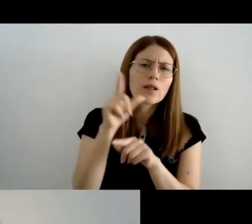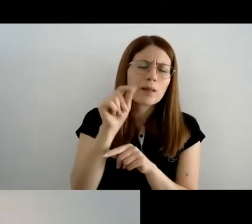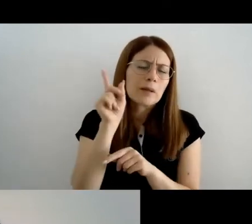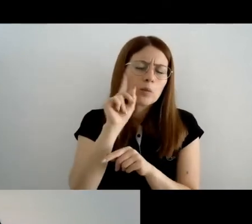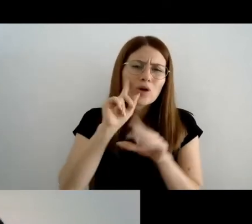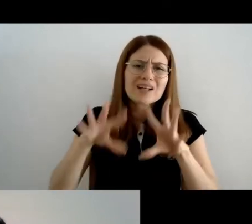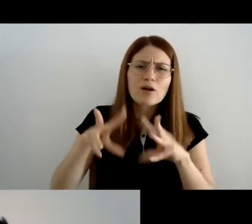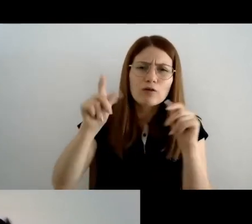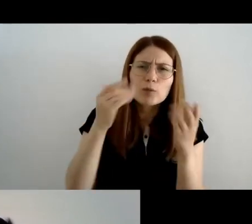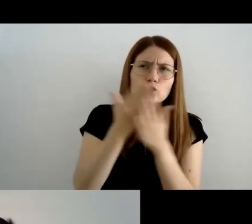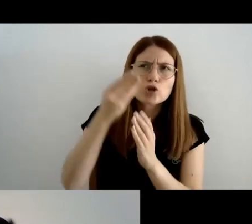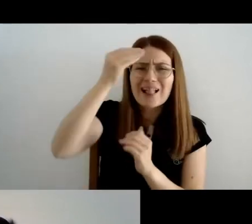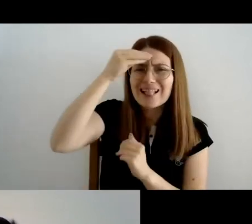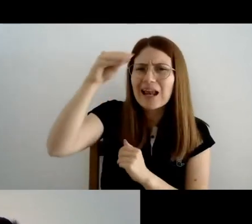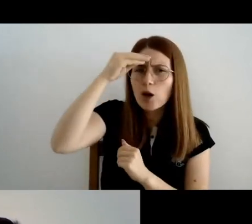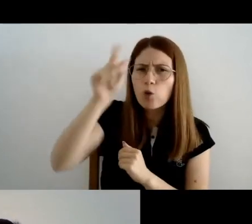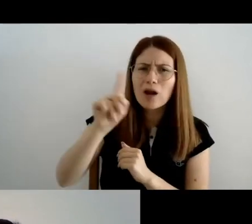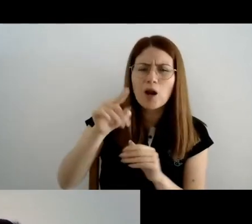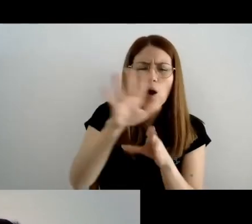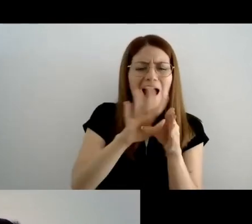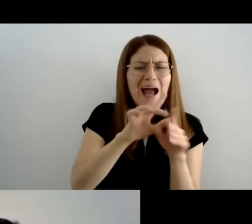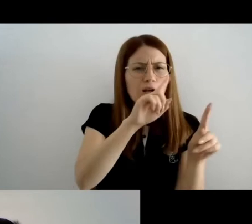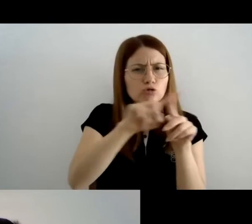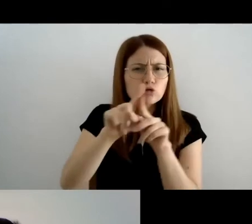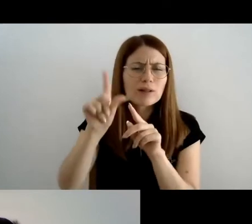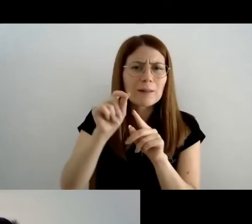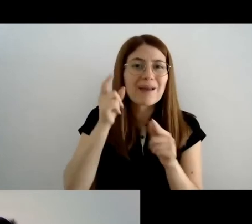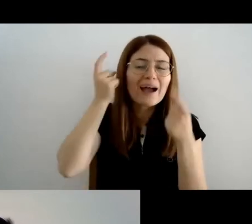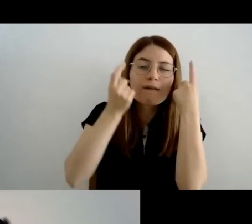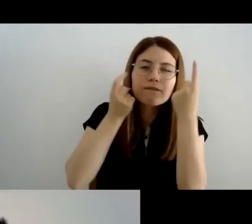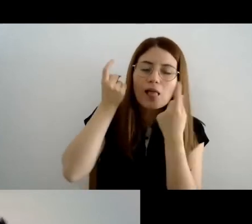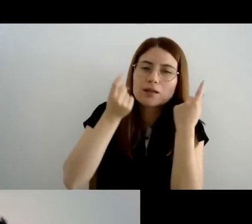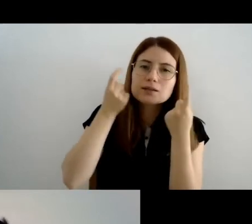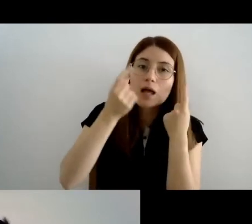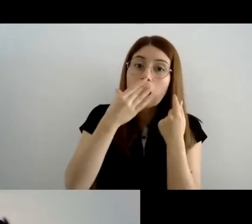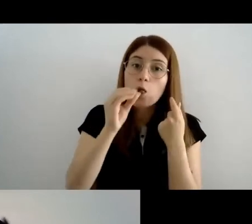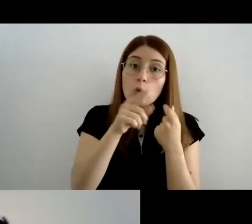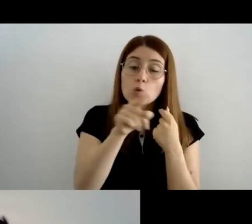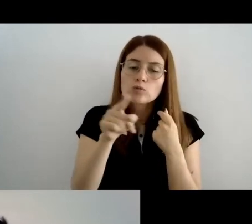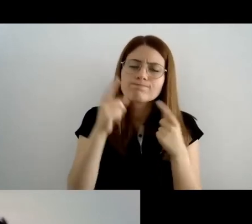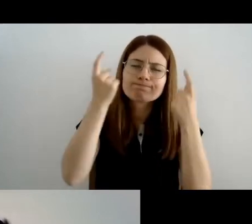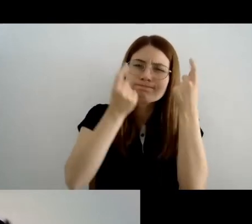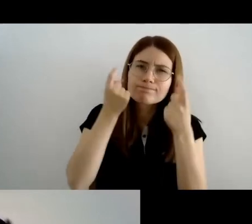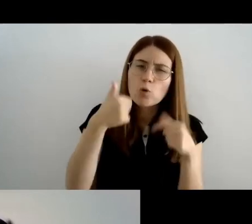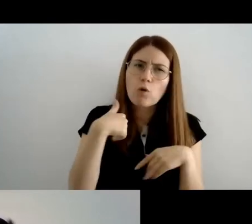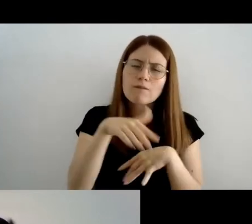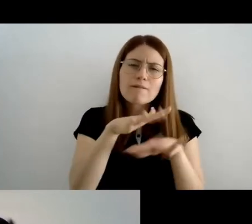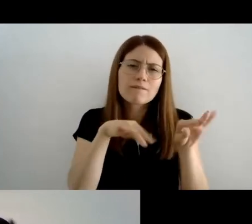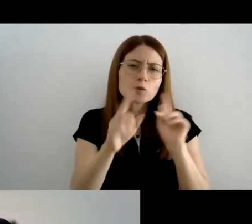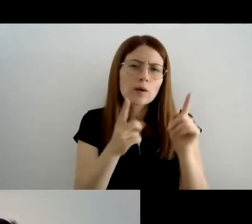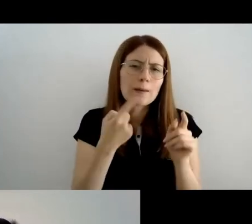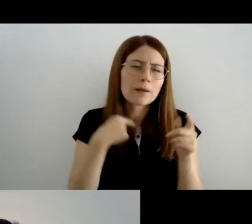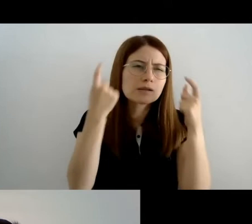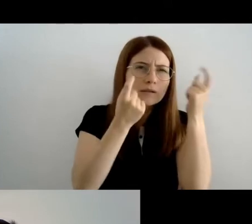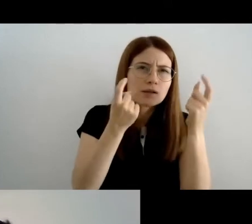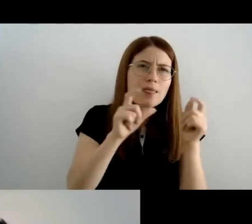de treinadores, mas de todas as áreas, é a reflexão. É os nossos alunos habituarem-se a refletir sobre aquilo que vão fazendo e o que é que podem